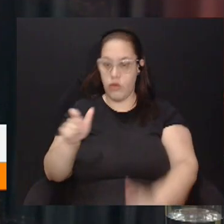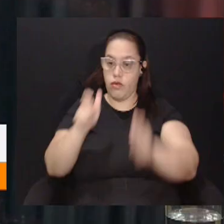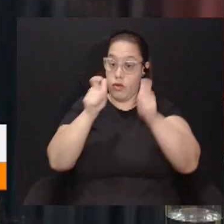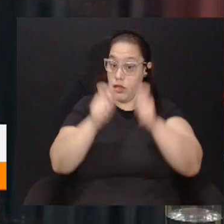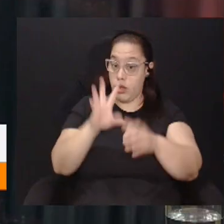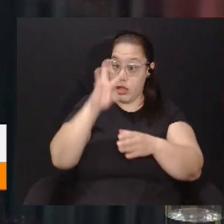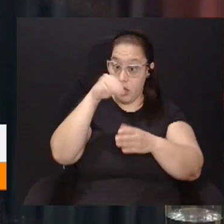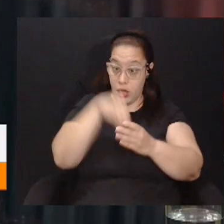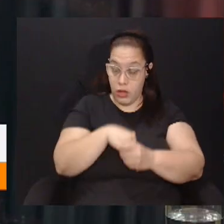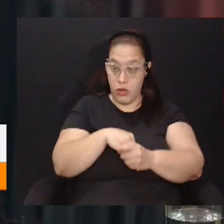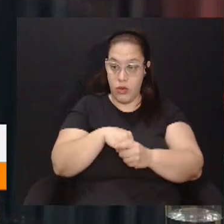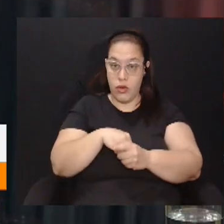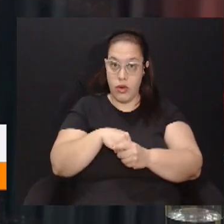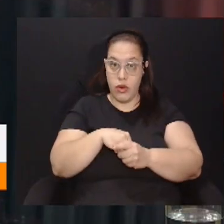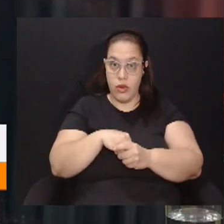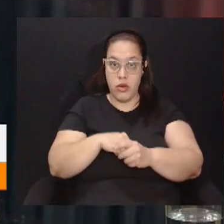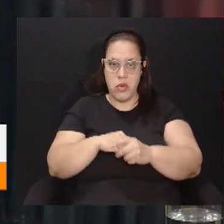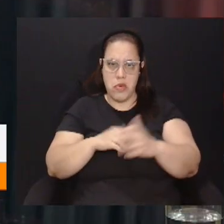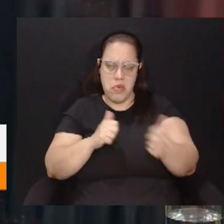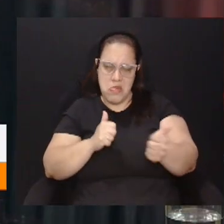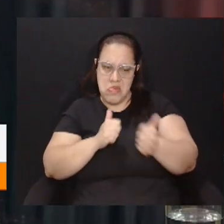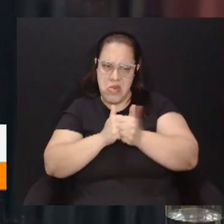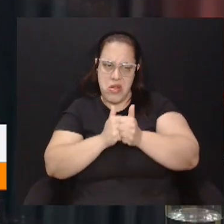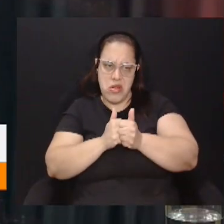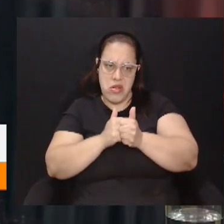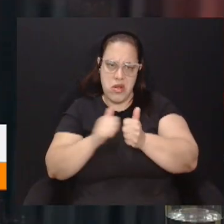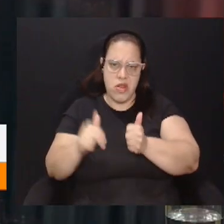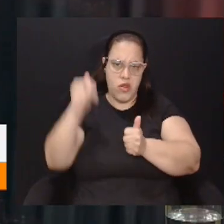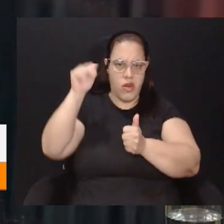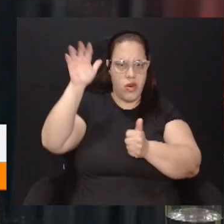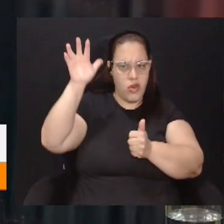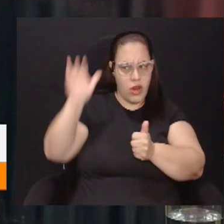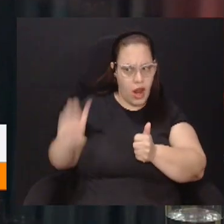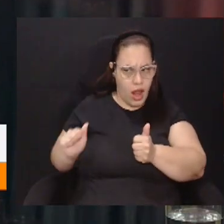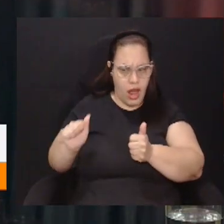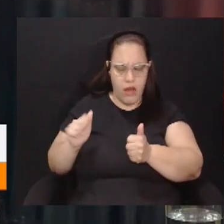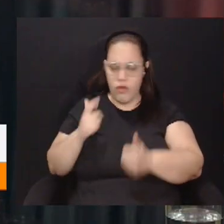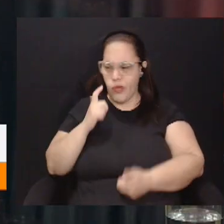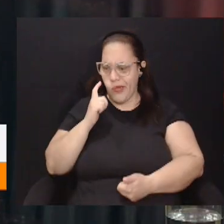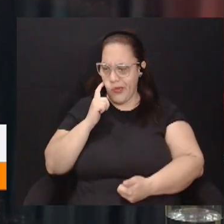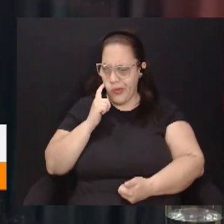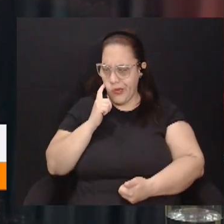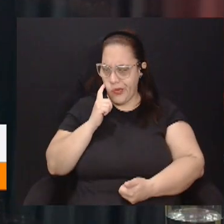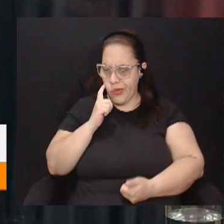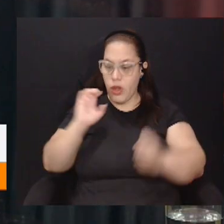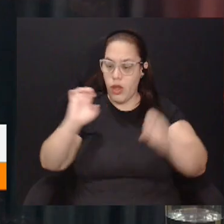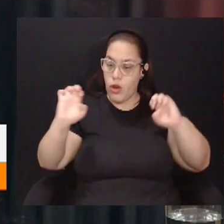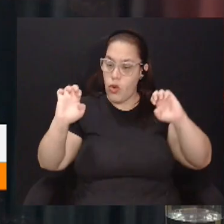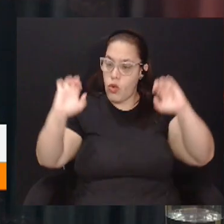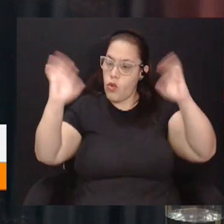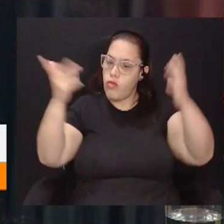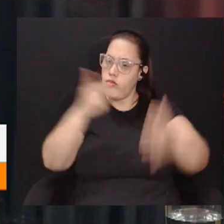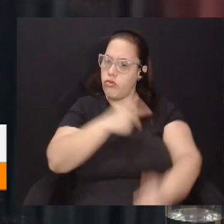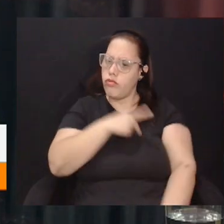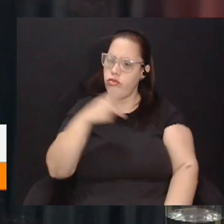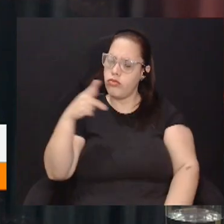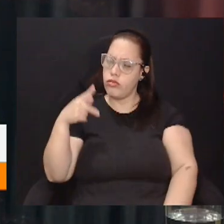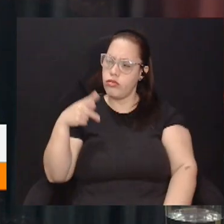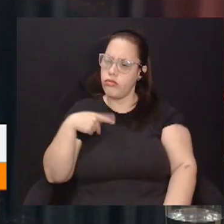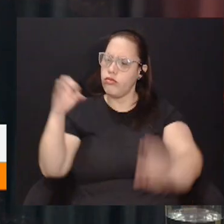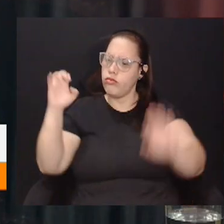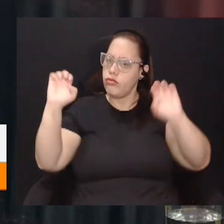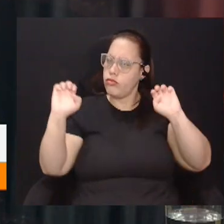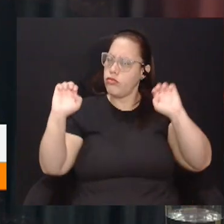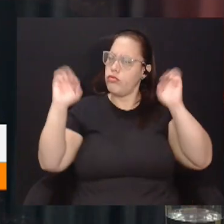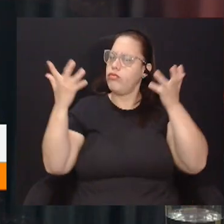Oriente Próximo, também no norte da África. Era uma festa pastoril de comemoração